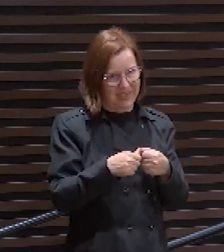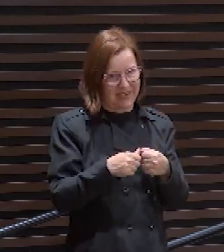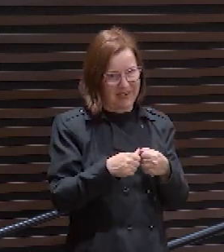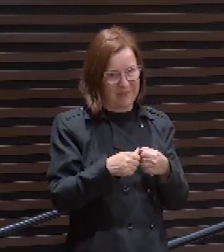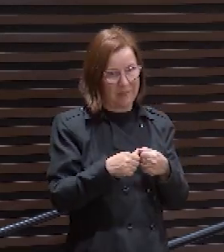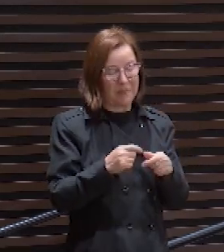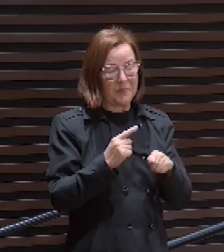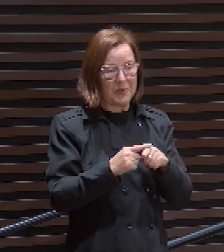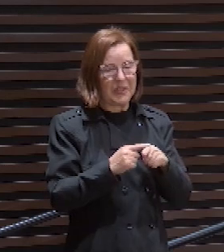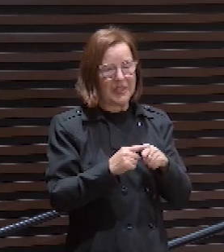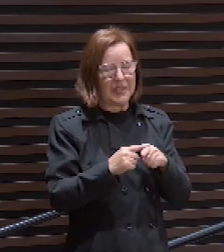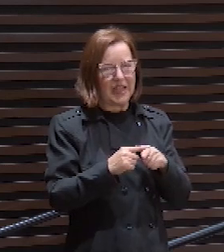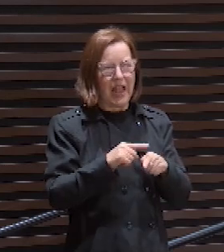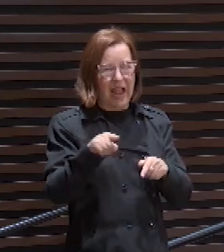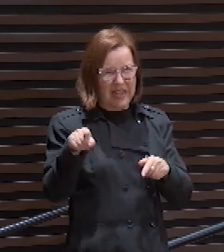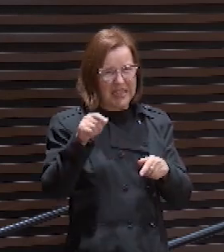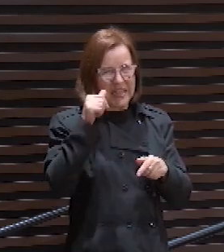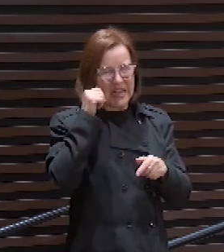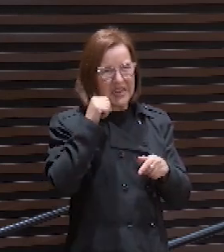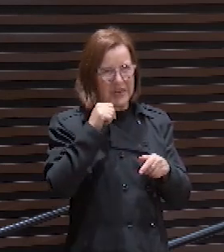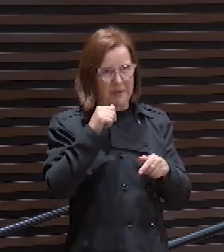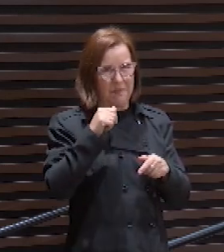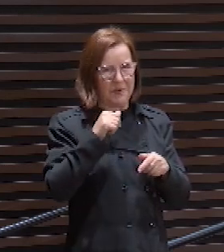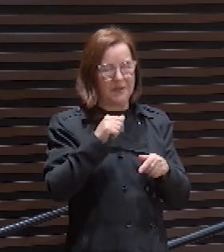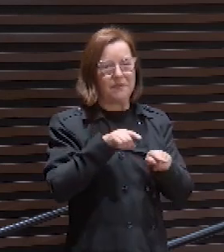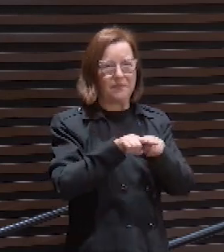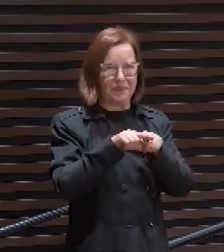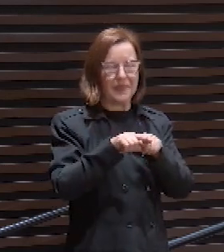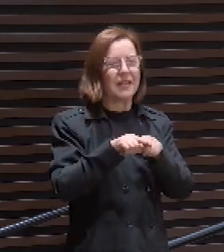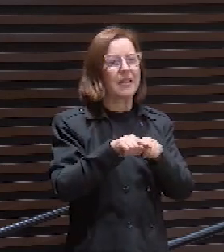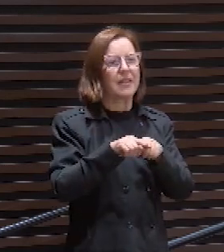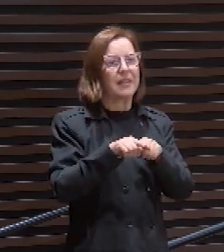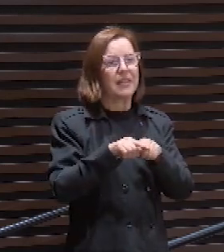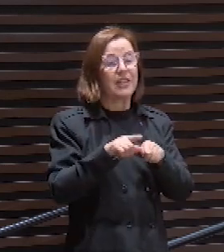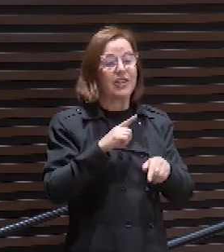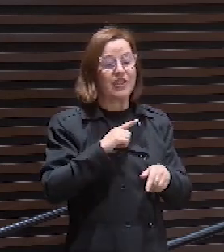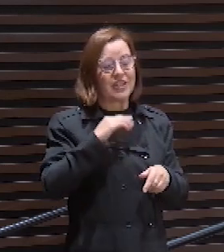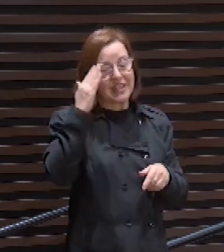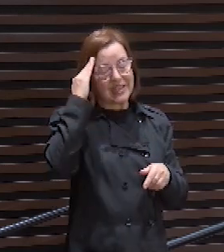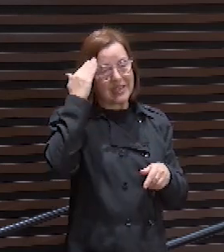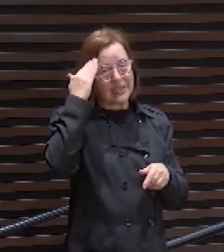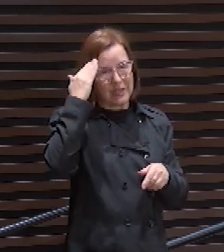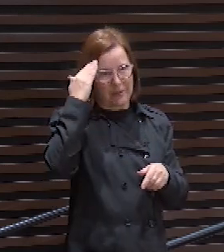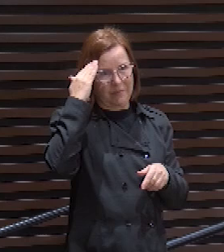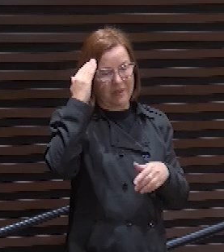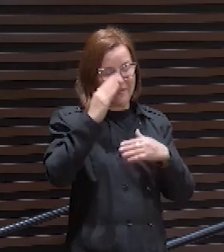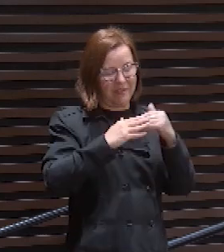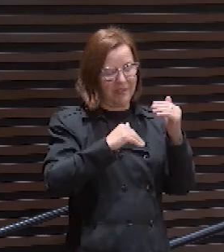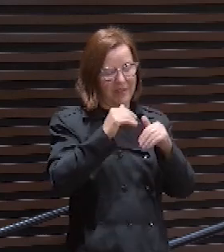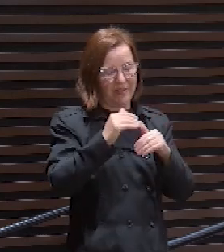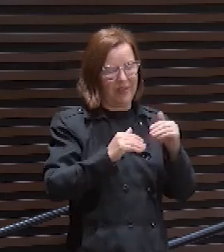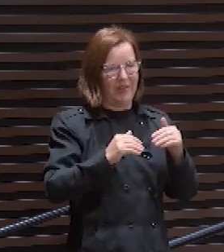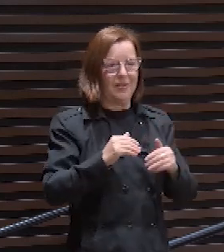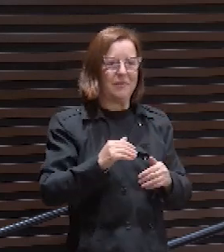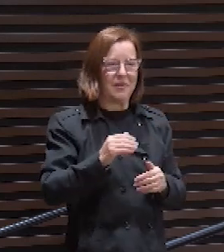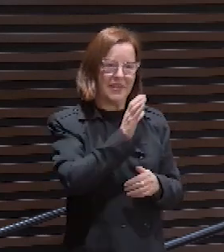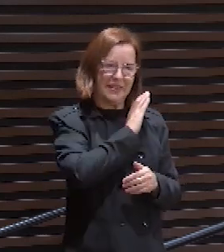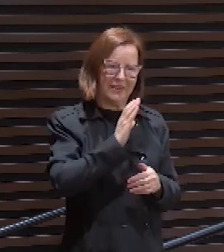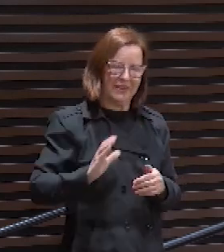Senhor, por favor, eu me rendo a Ti. Isso é esperança para nós, porque se talvez você ainda não creu no